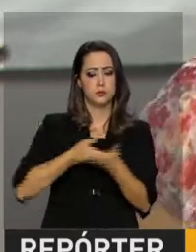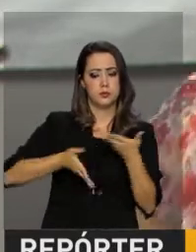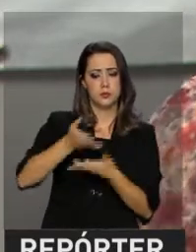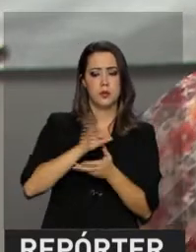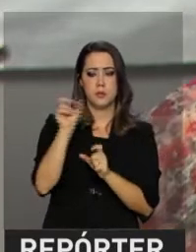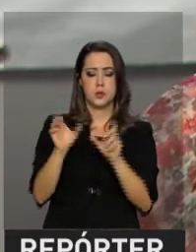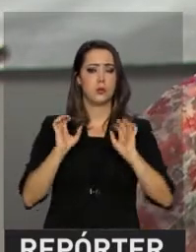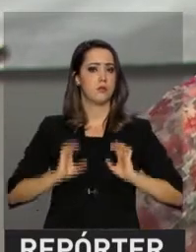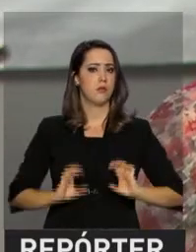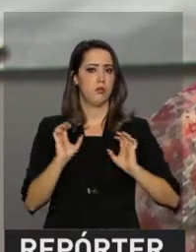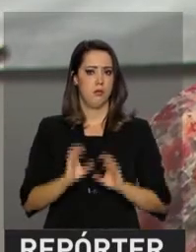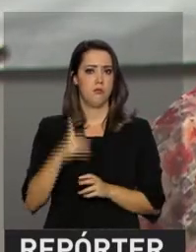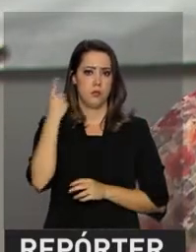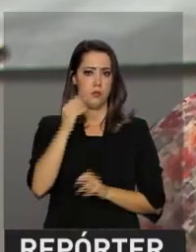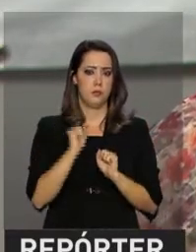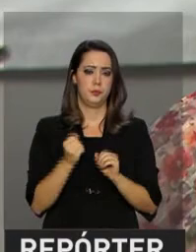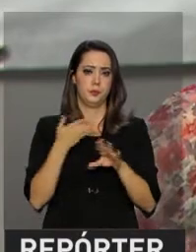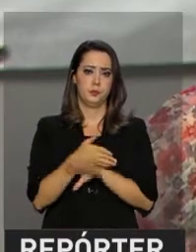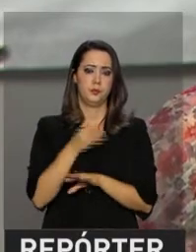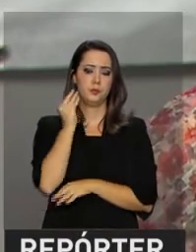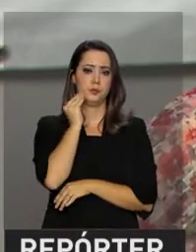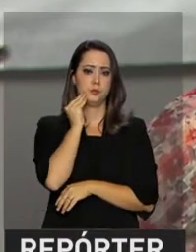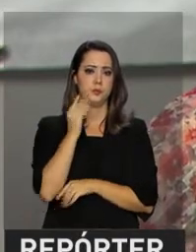da o cidadão comum e experiências que se inspiram na natureza